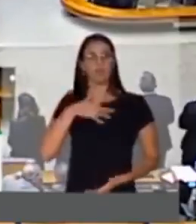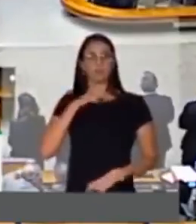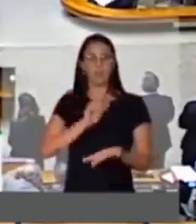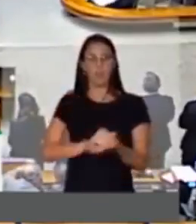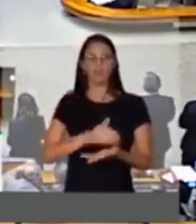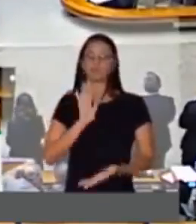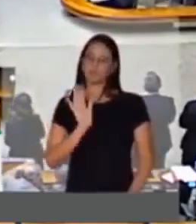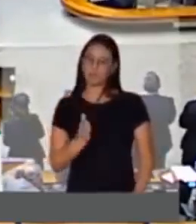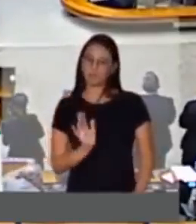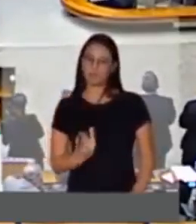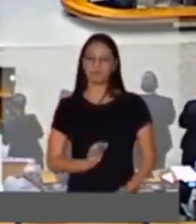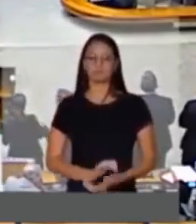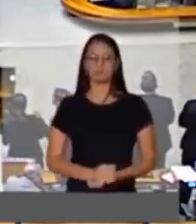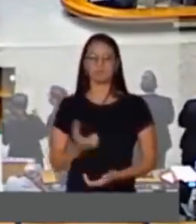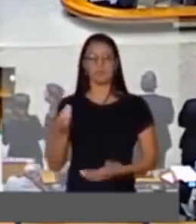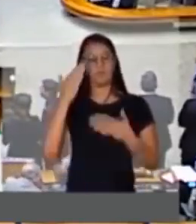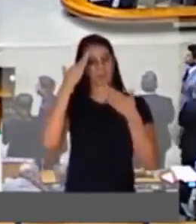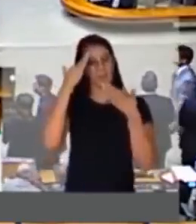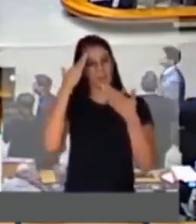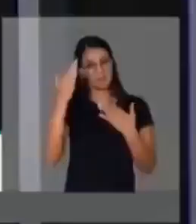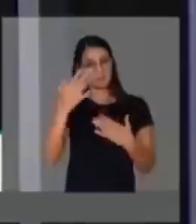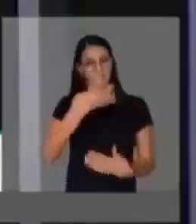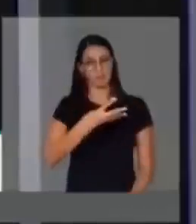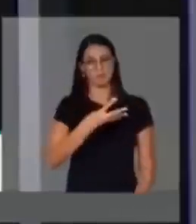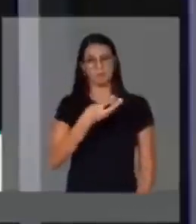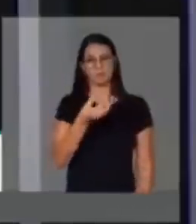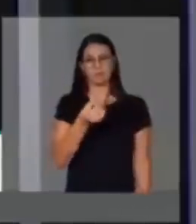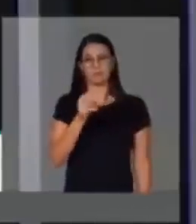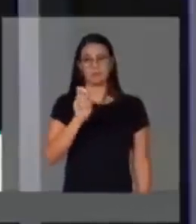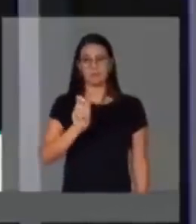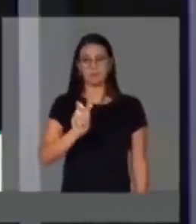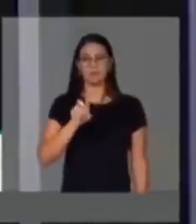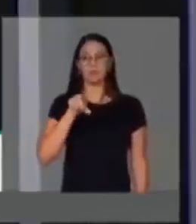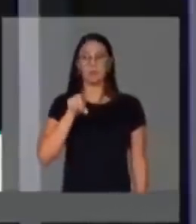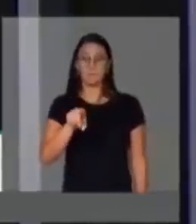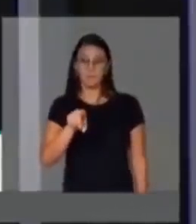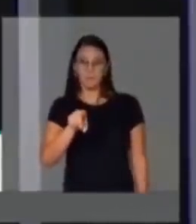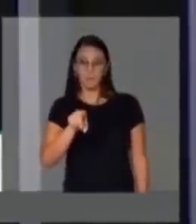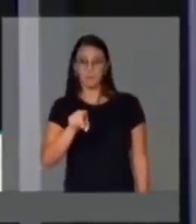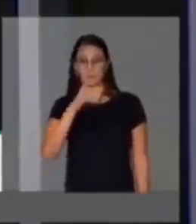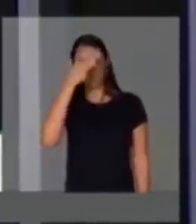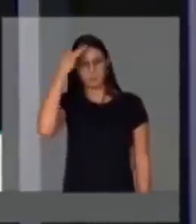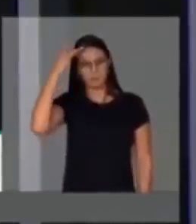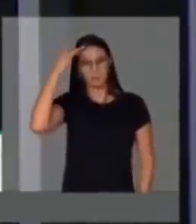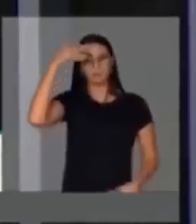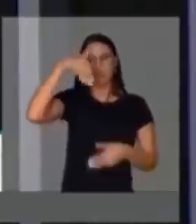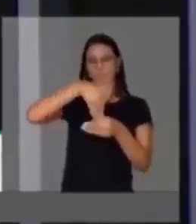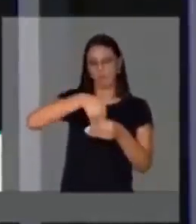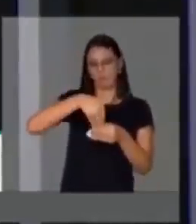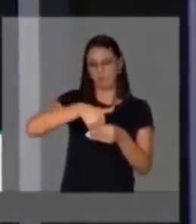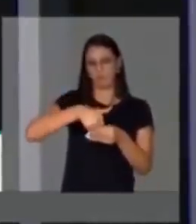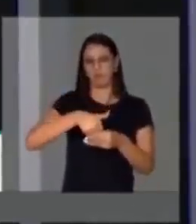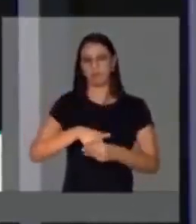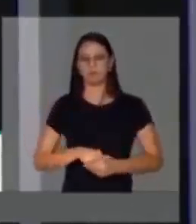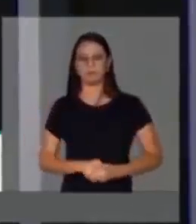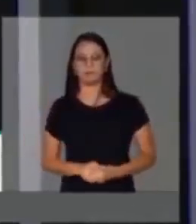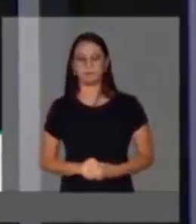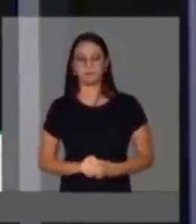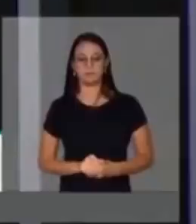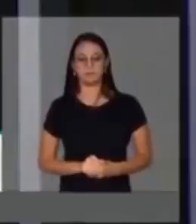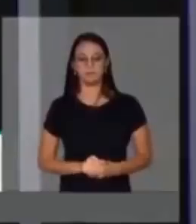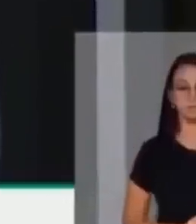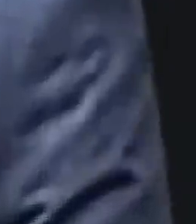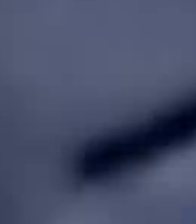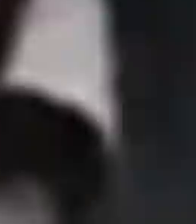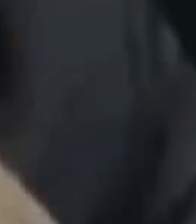Quero, antes de qualquer coisa, agradecer os 465 mil brasileiros que acreditaram em mim e me conferiram